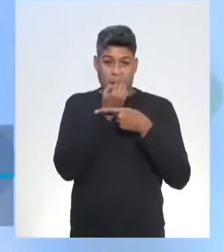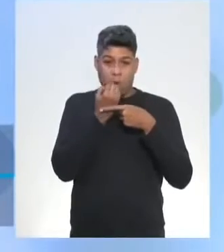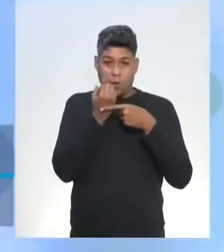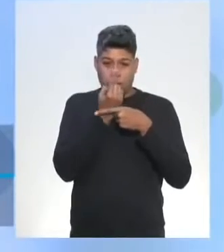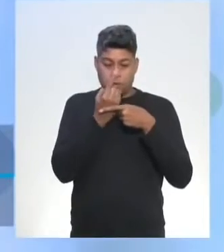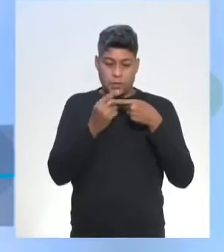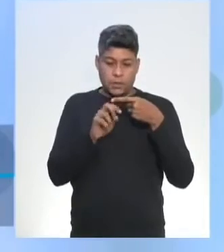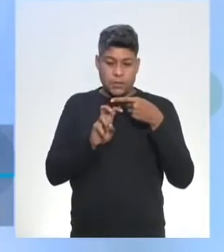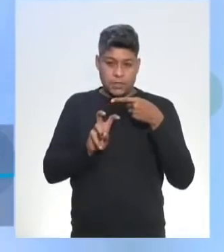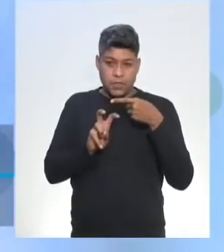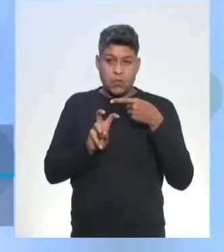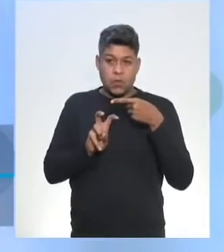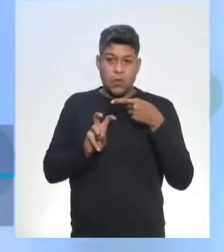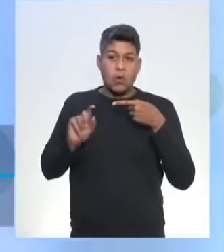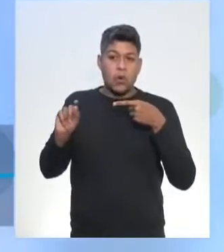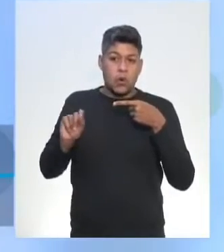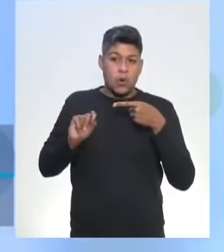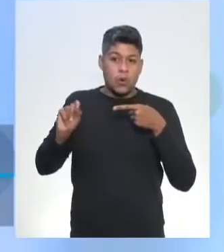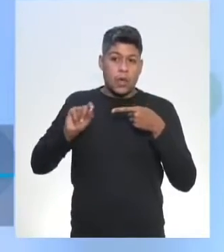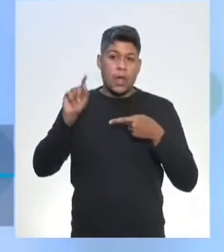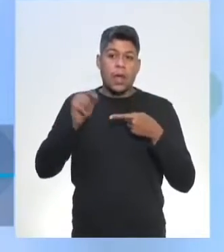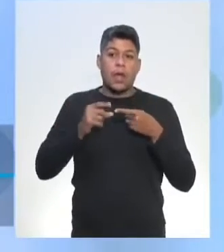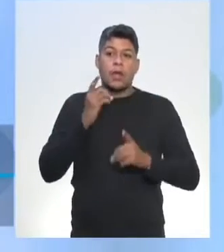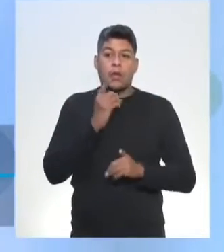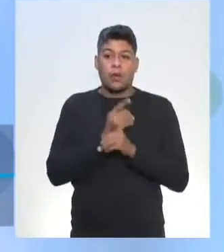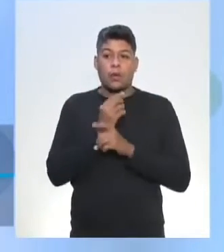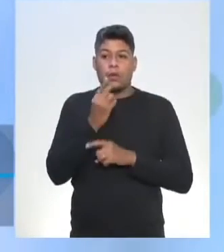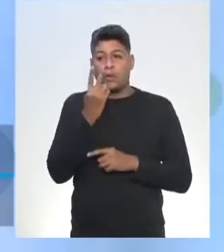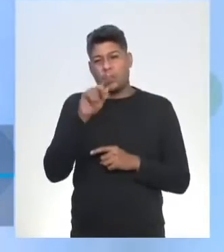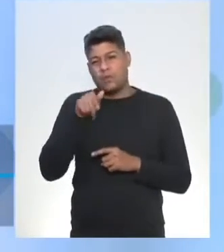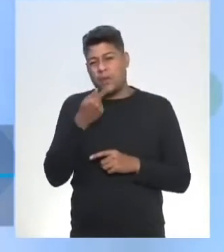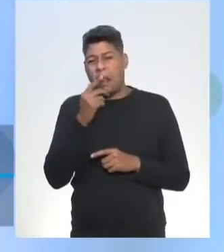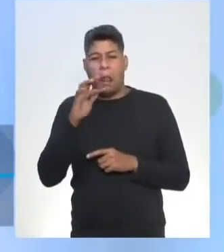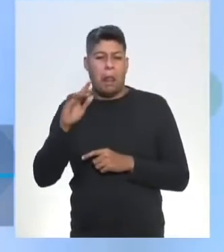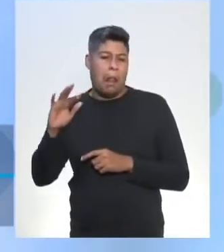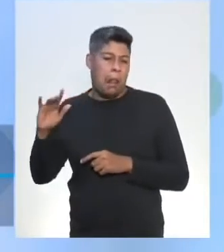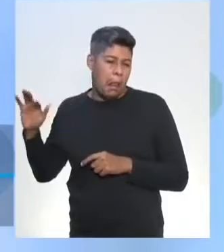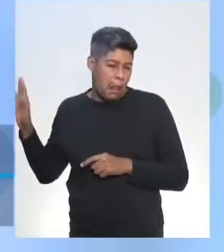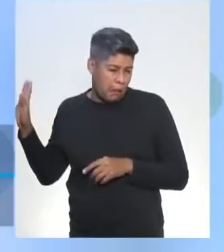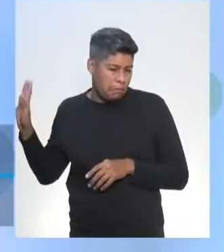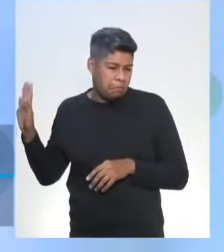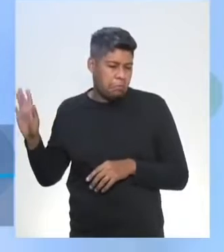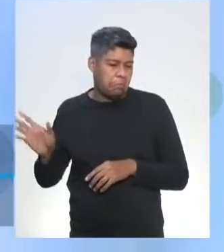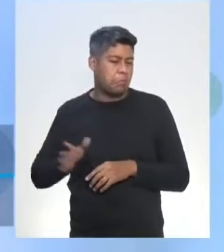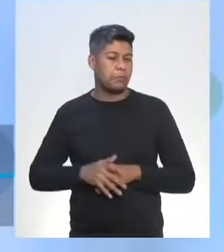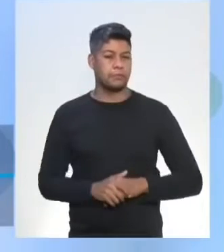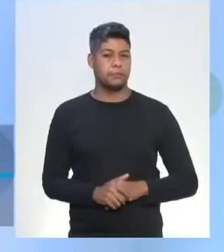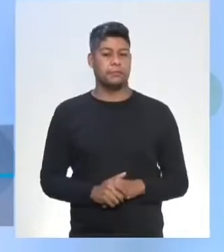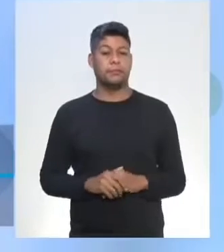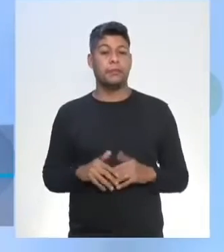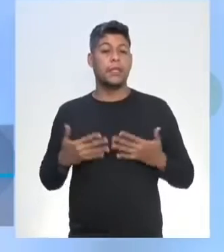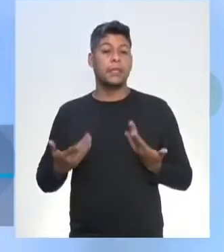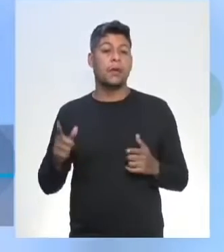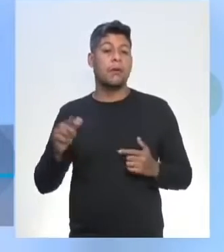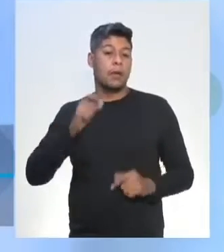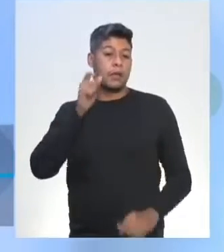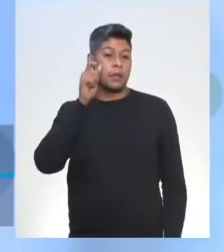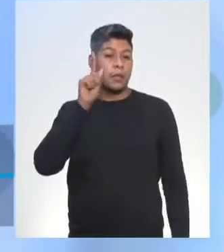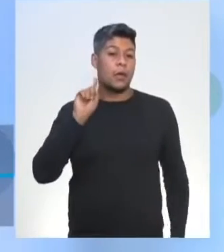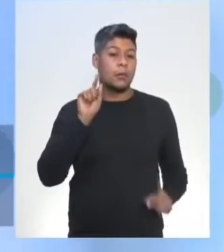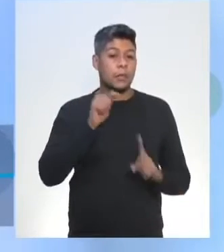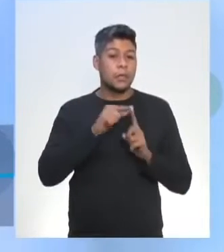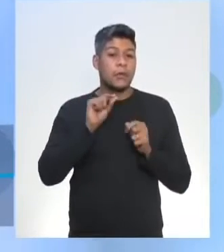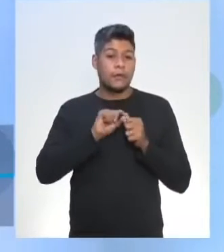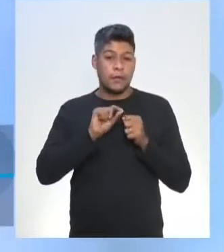Tá do 11 por cinco no caso que você vai encontrar dois, alguma alguma coisa tá então é essa é a ideia